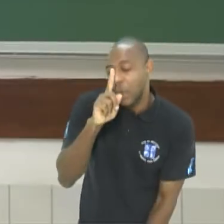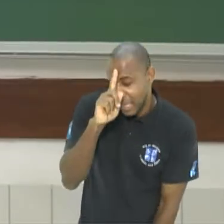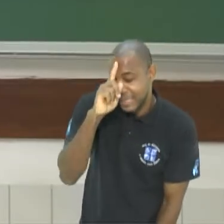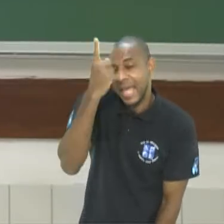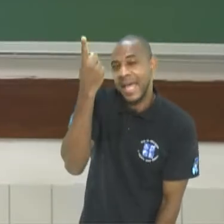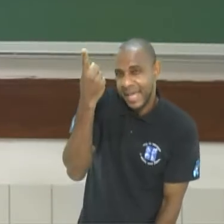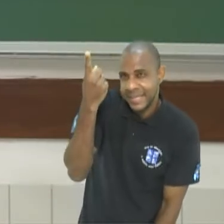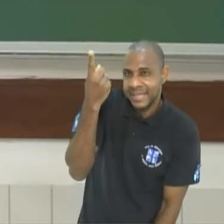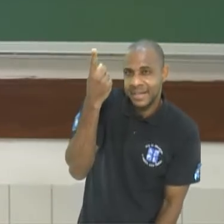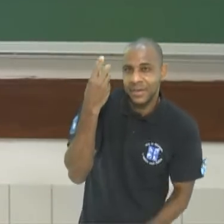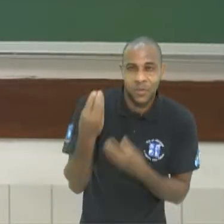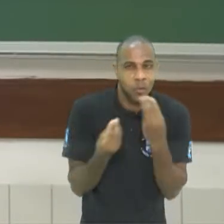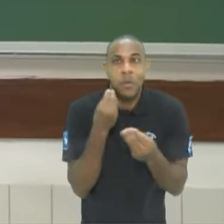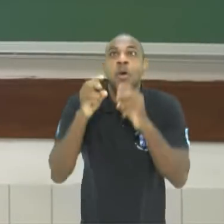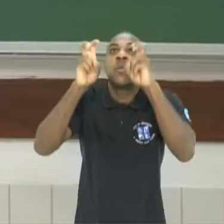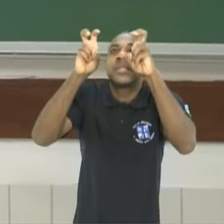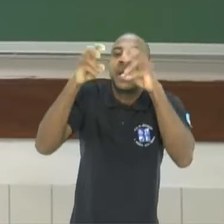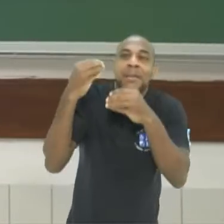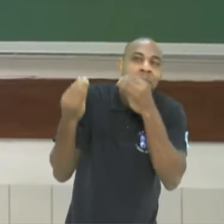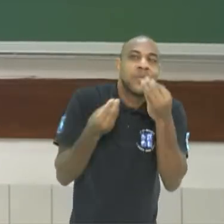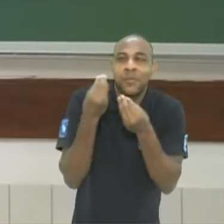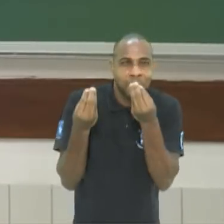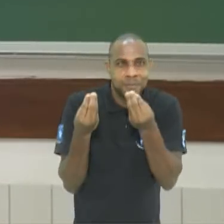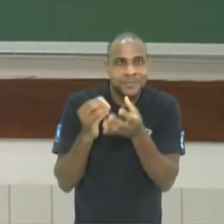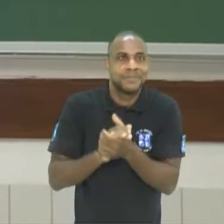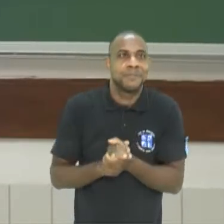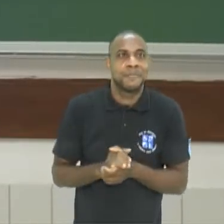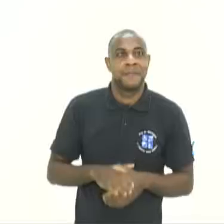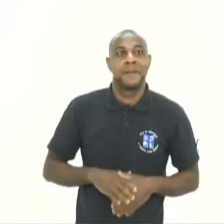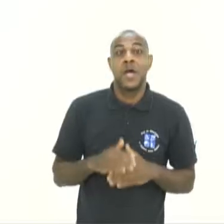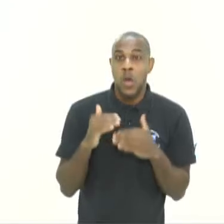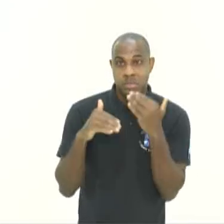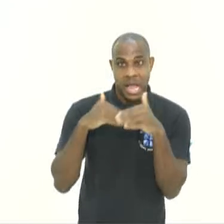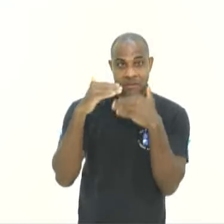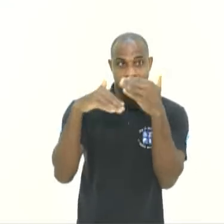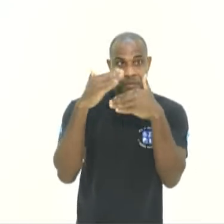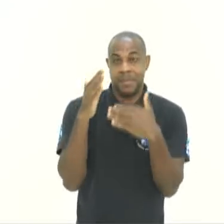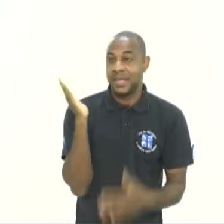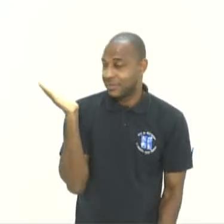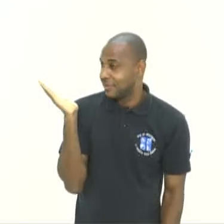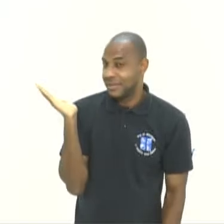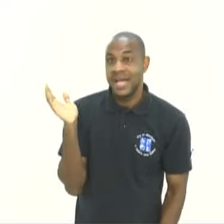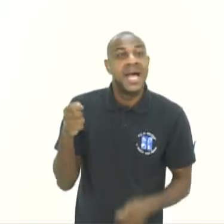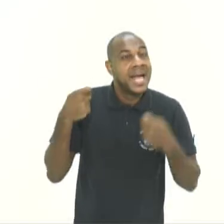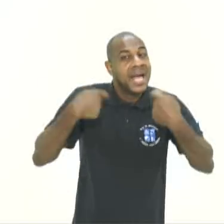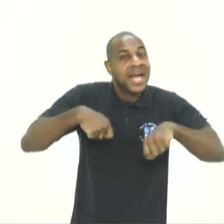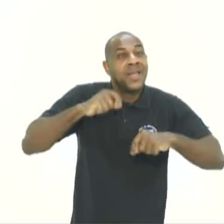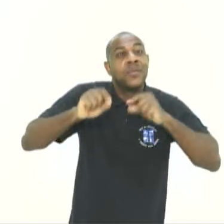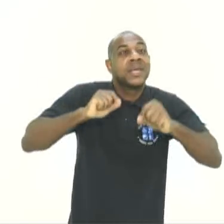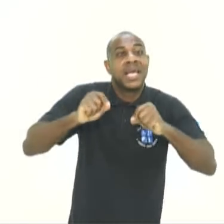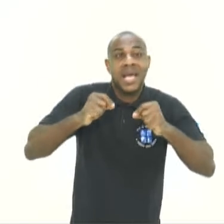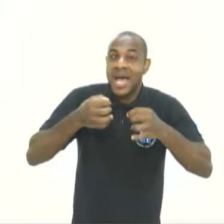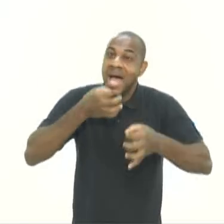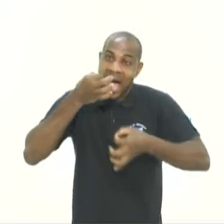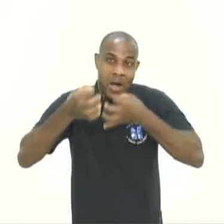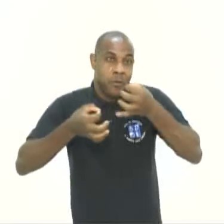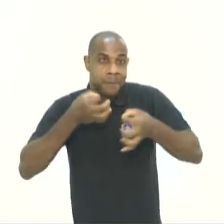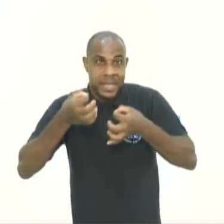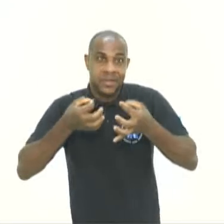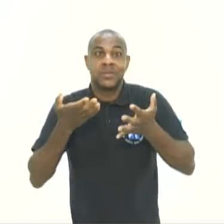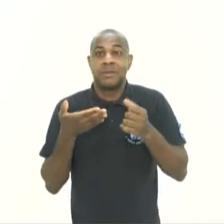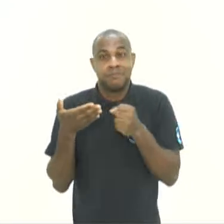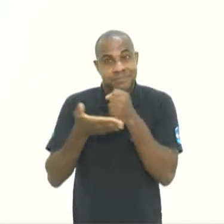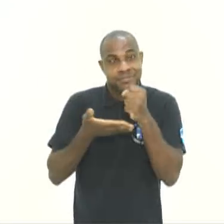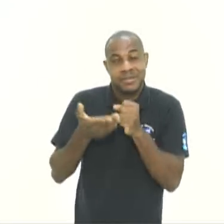aquele tema? O que você defende a respeito daquilo? No desenvolvimento, é necessário conter os argumentos que fundamentam